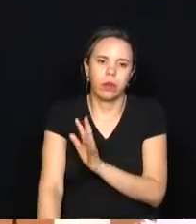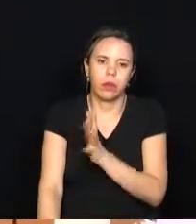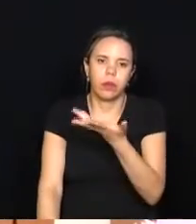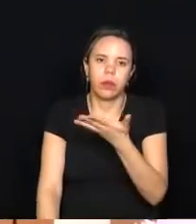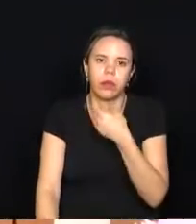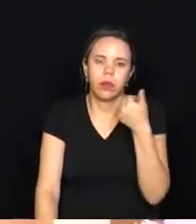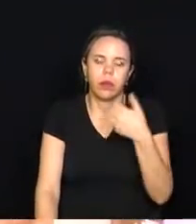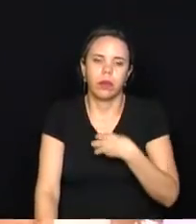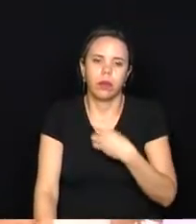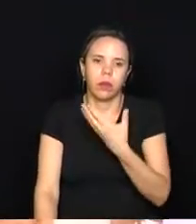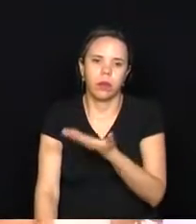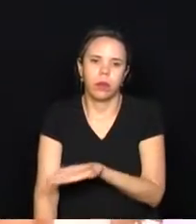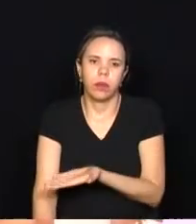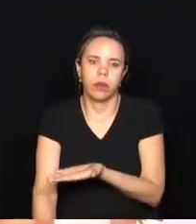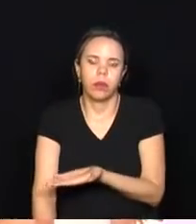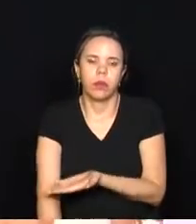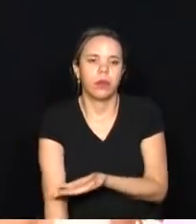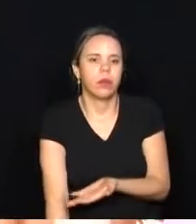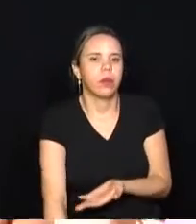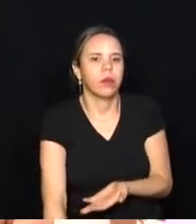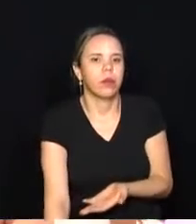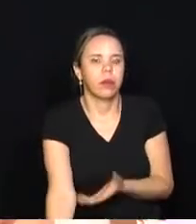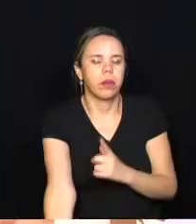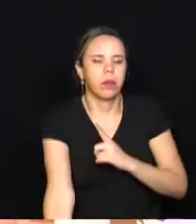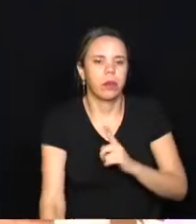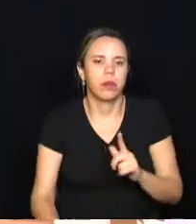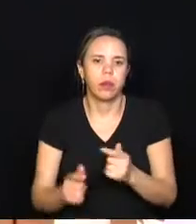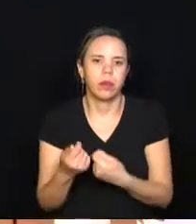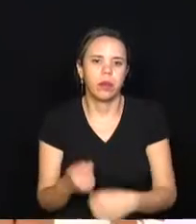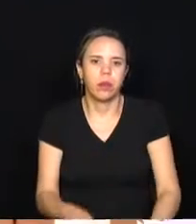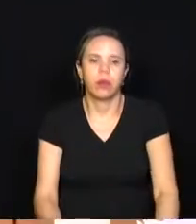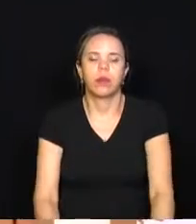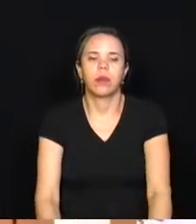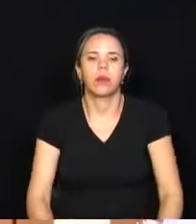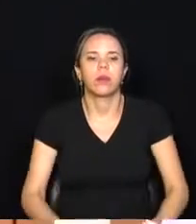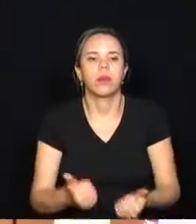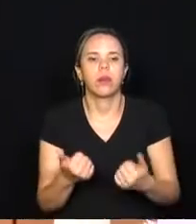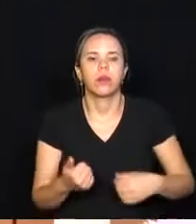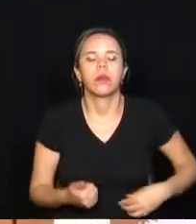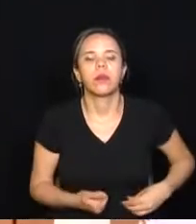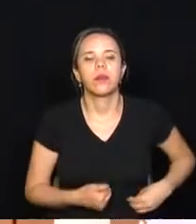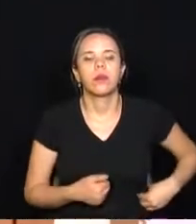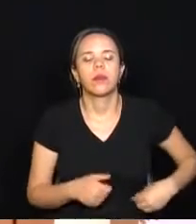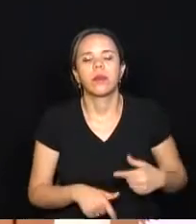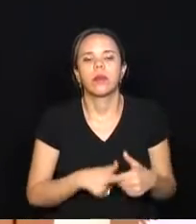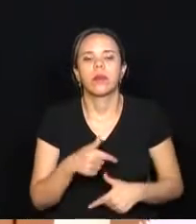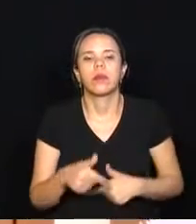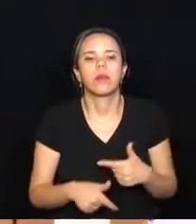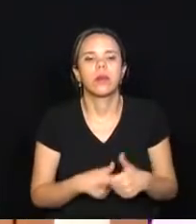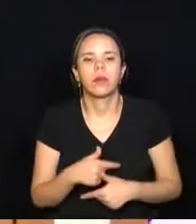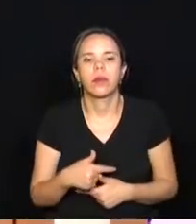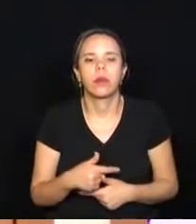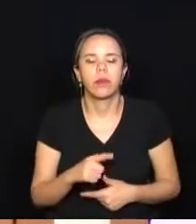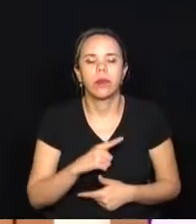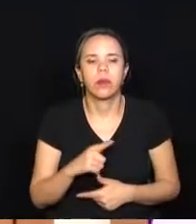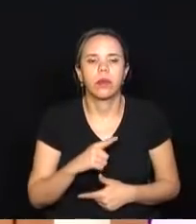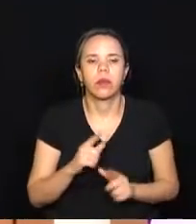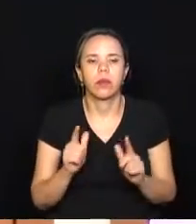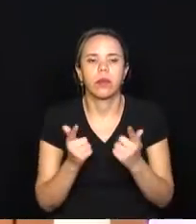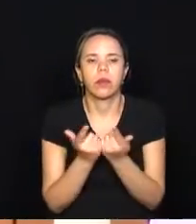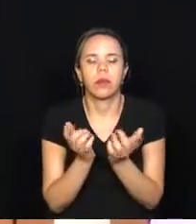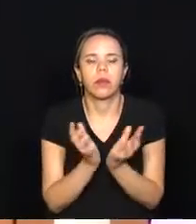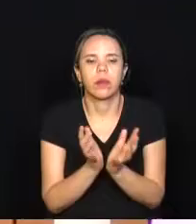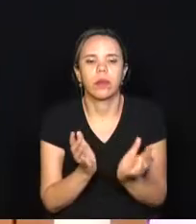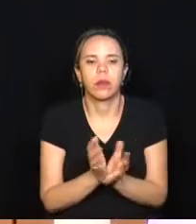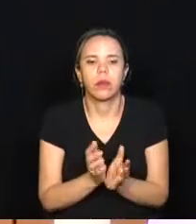jeito de você de ter uma gestão positiva, tá? É um trabalho onde você tenha agrupamentos,